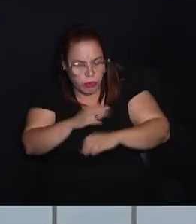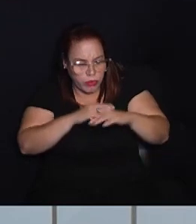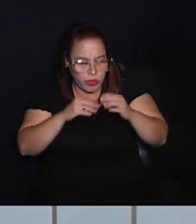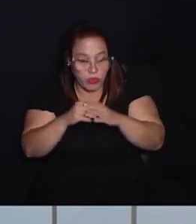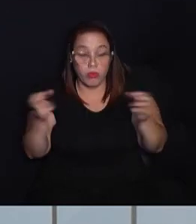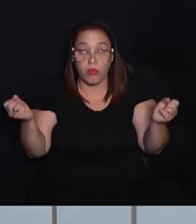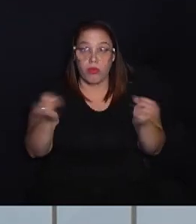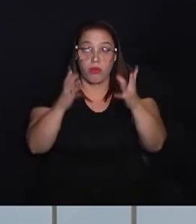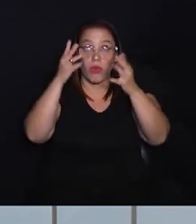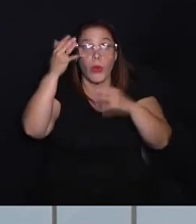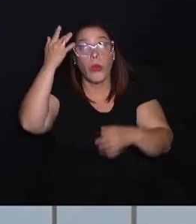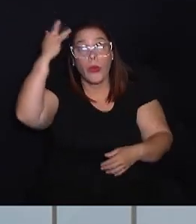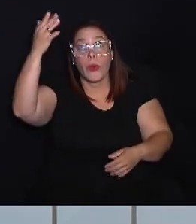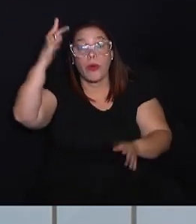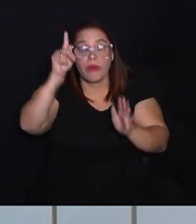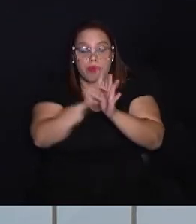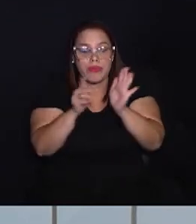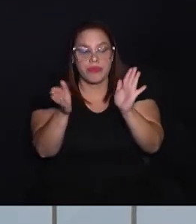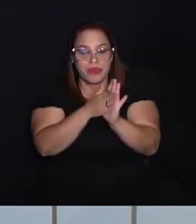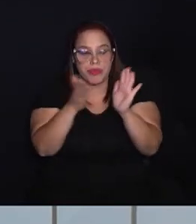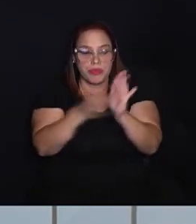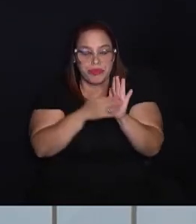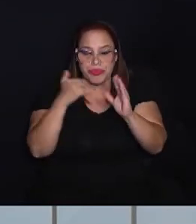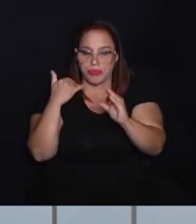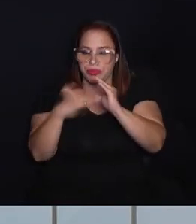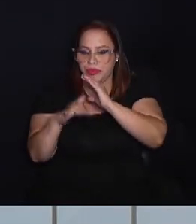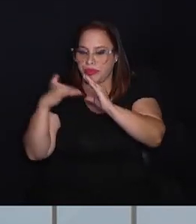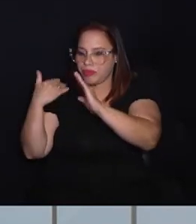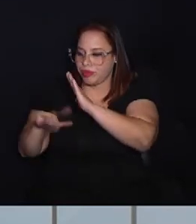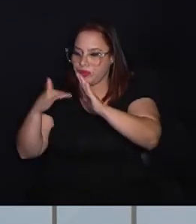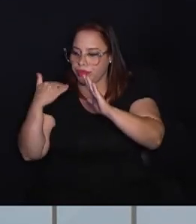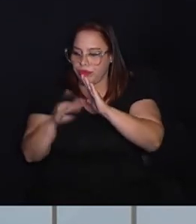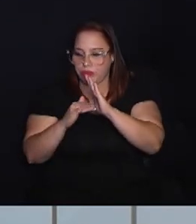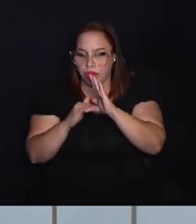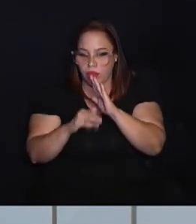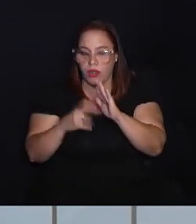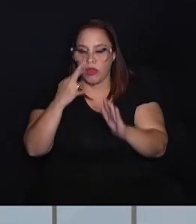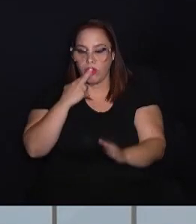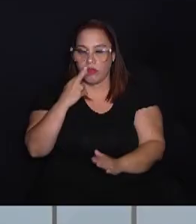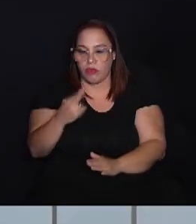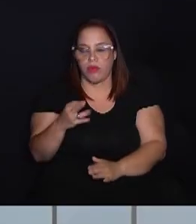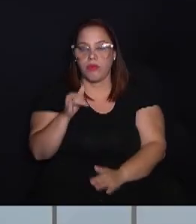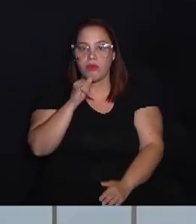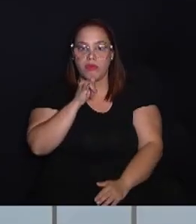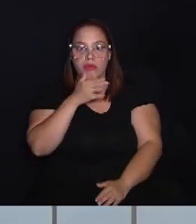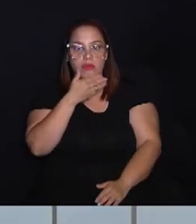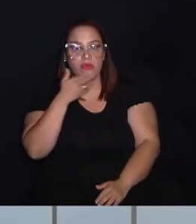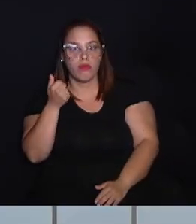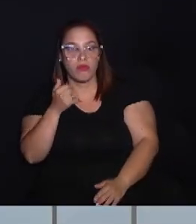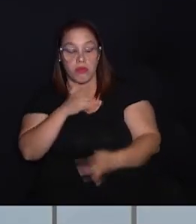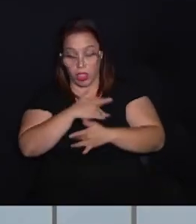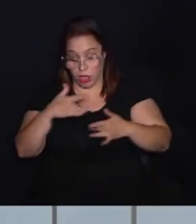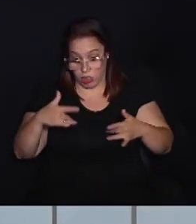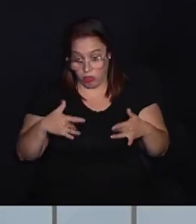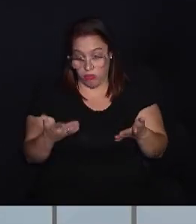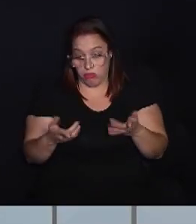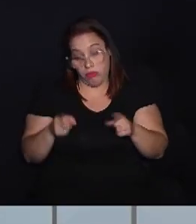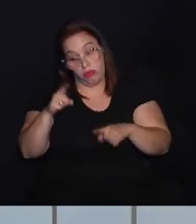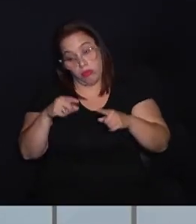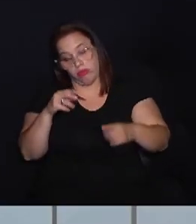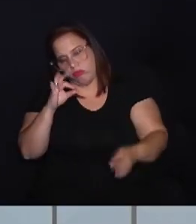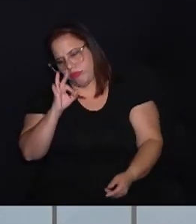cidade, tem o seu projeto de isenção de IPTU para aposentados e pensionistas. São muitos projetos. Quais